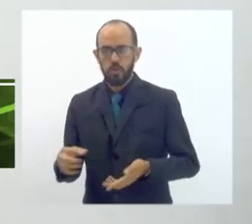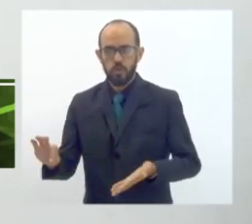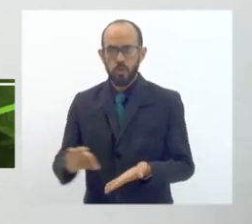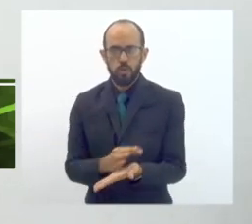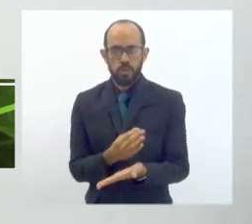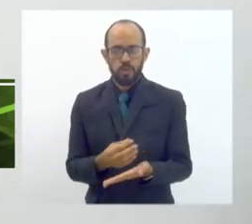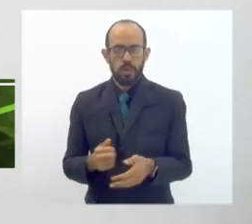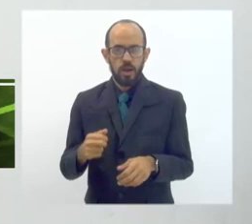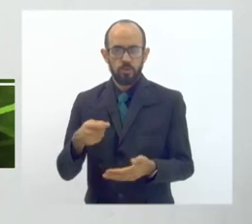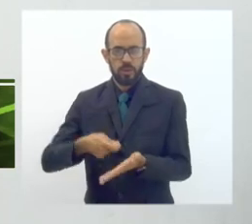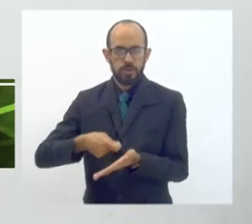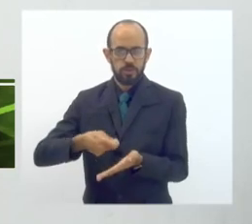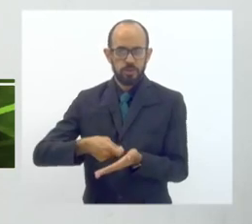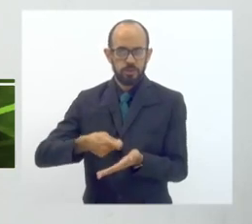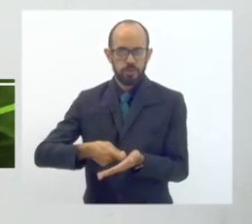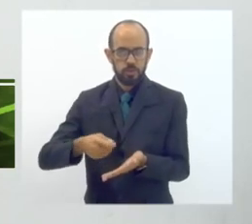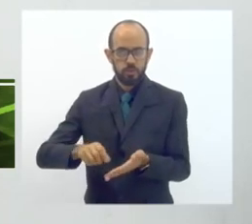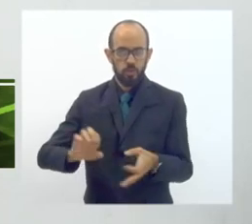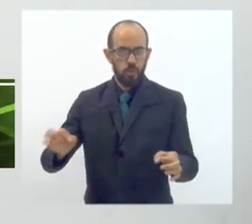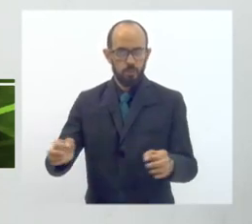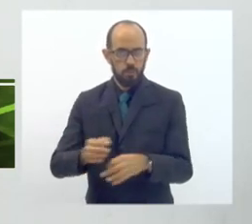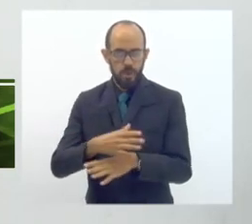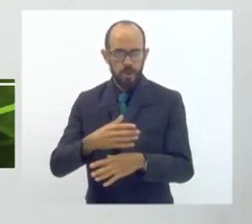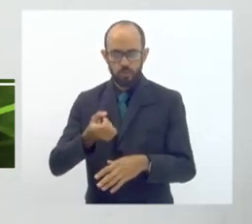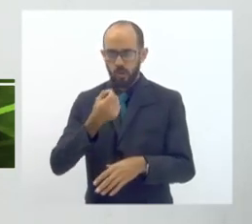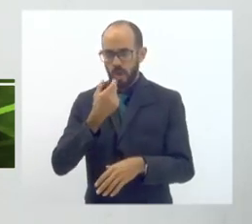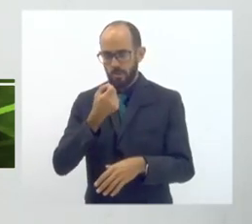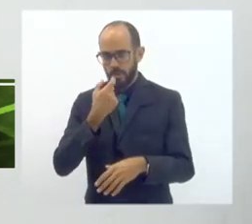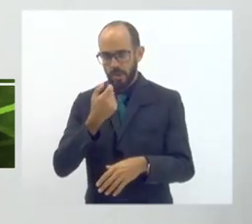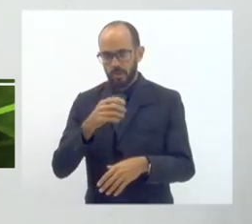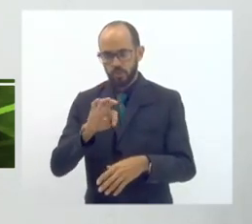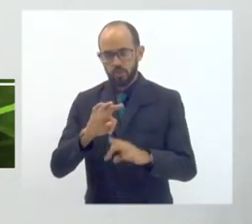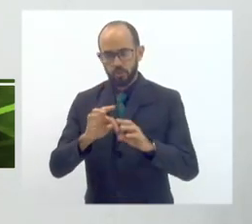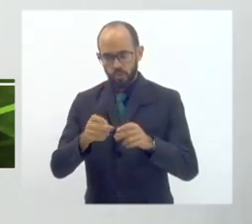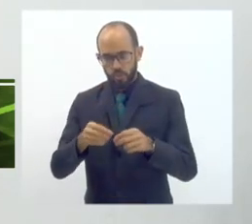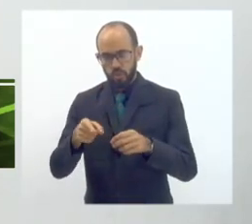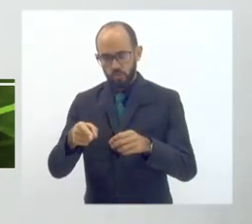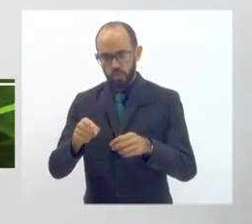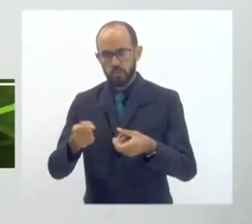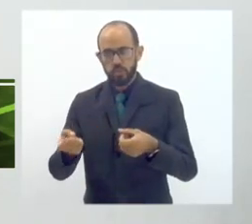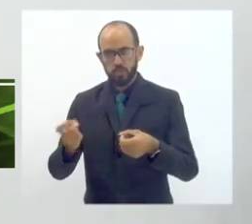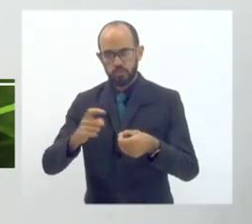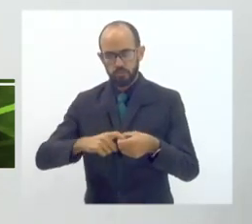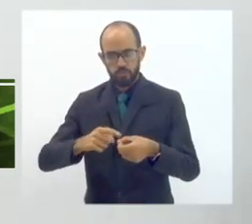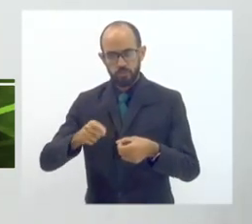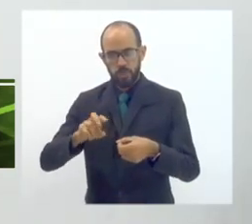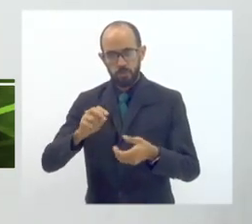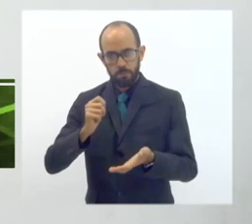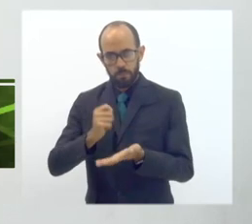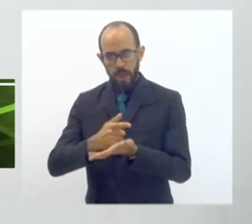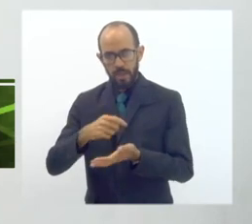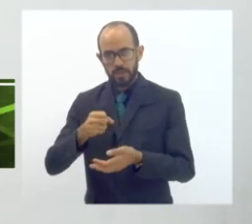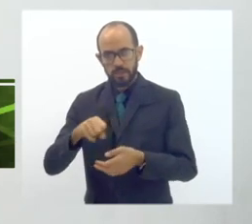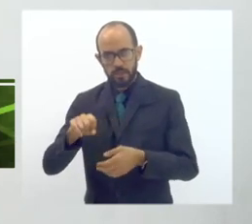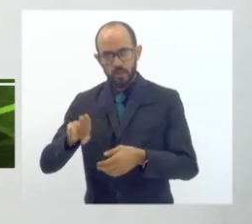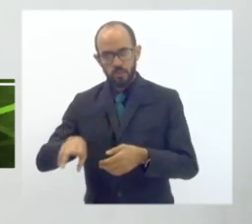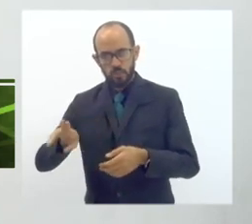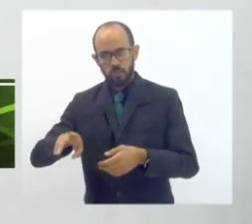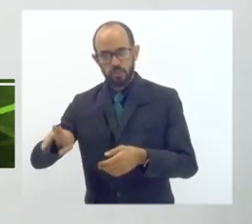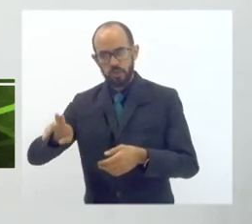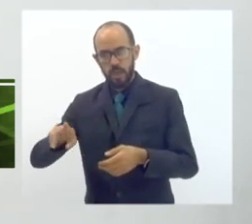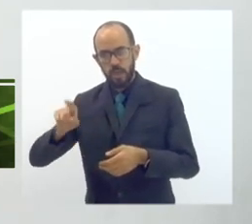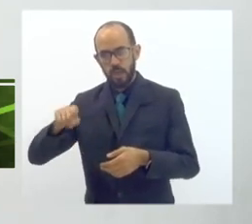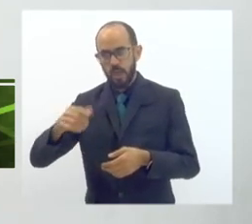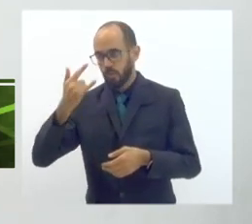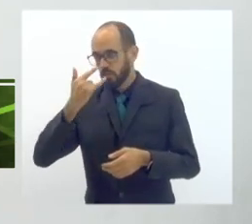o abastecimento completo da sua prateleira, inclusive de forma consignada, você só paga o que usa, ele é um